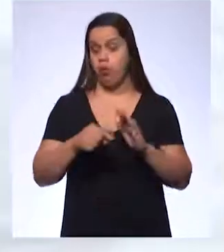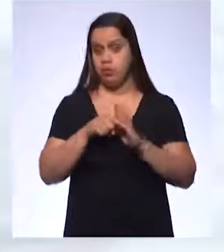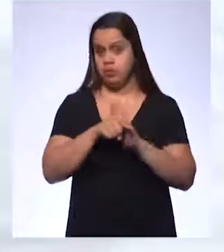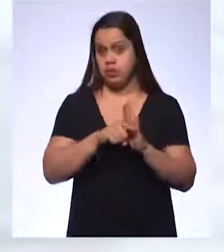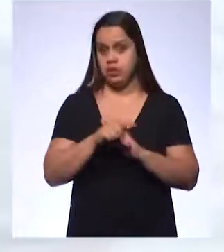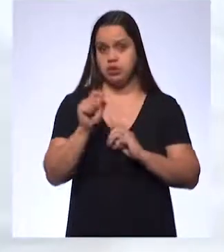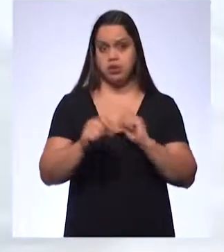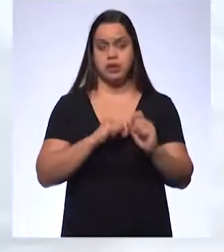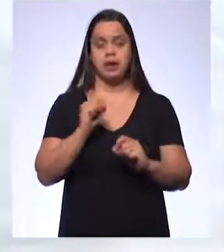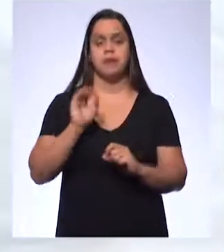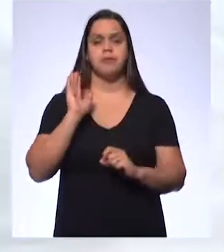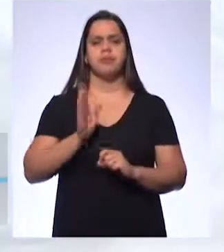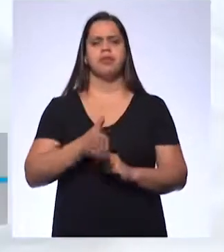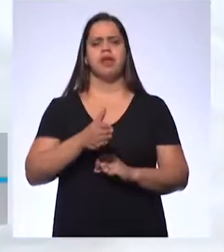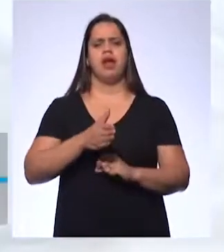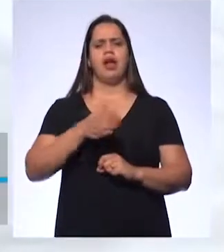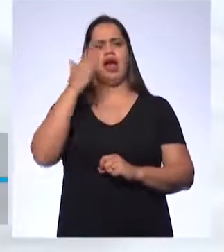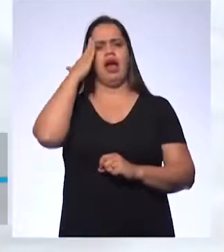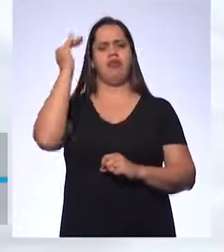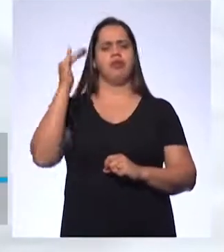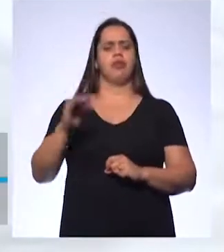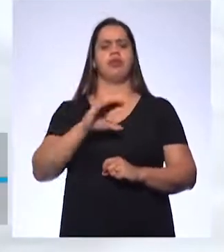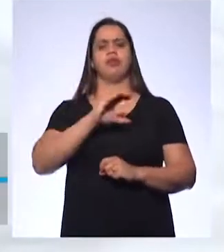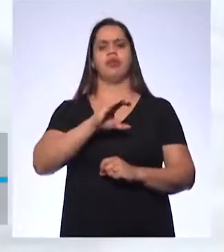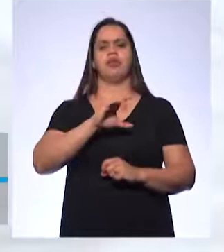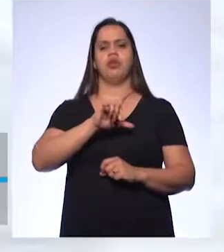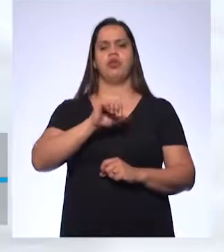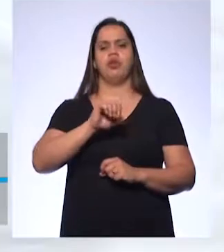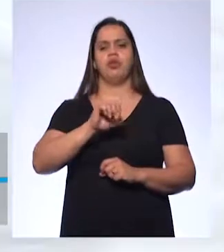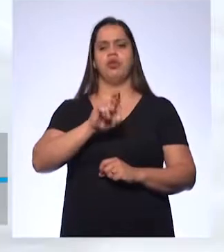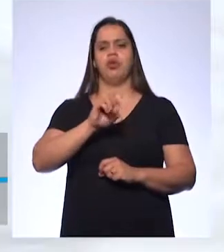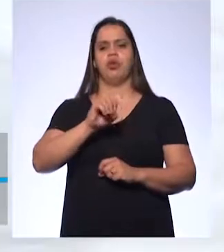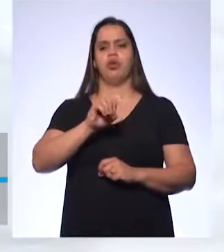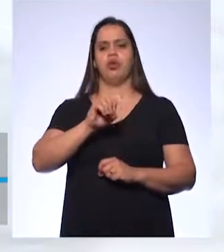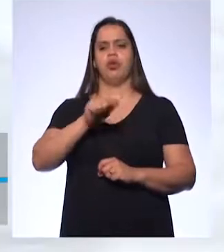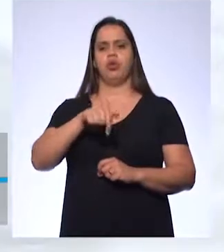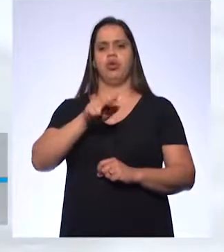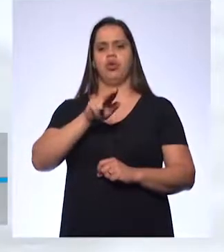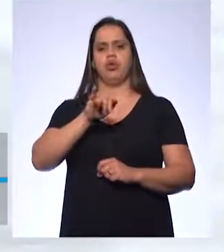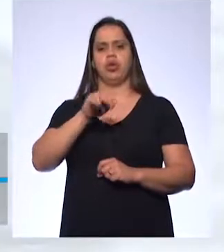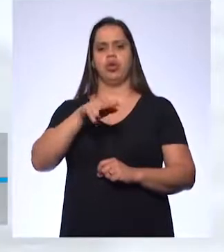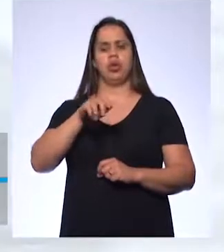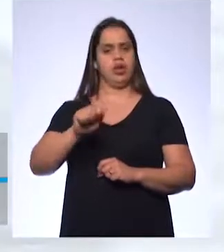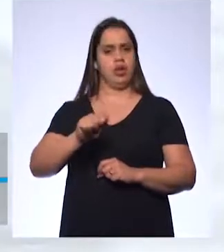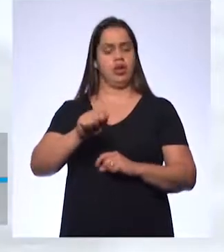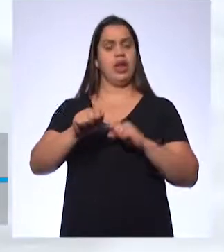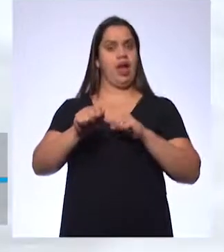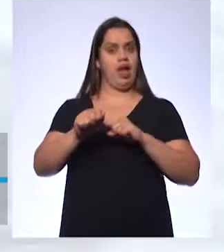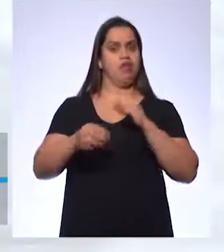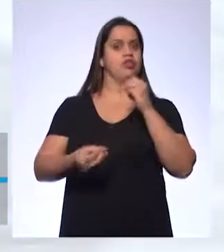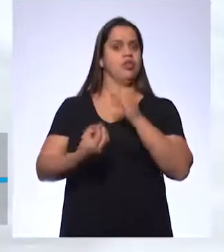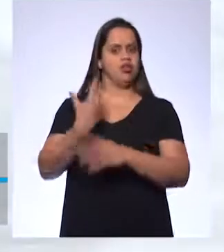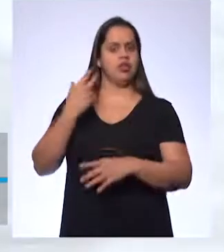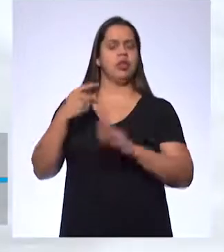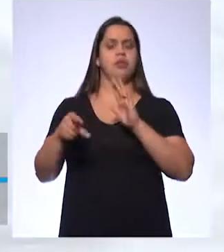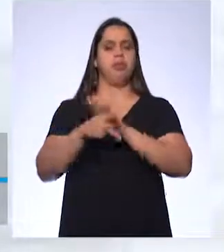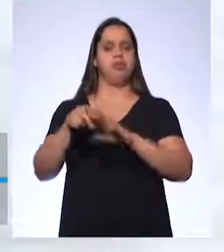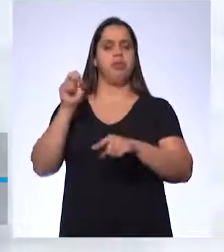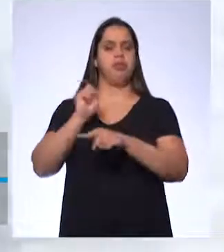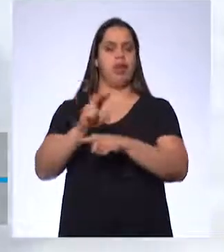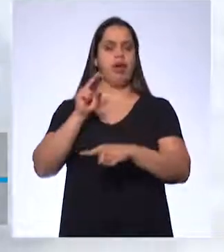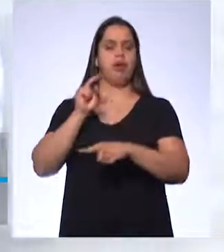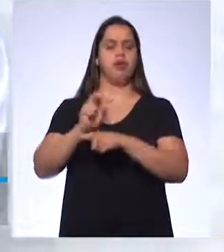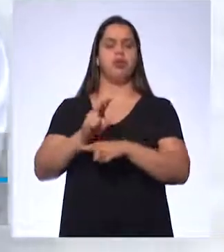Inclusive a famosa cloroquina, ela foi desenvolvida para combater a malária, mas ela